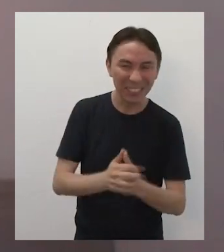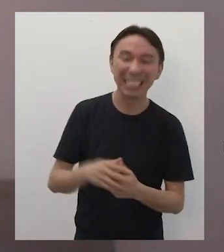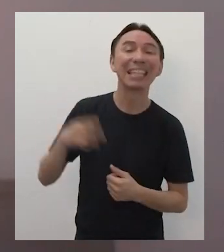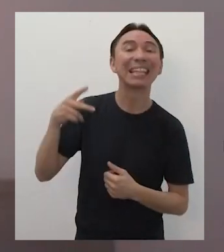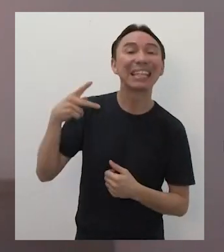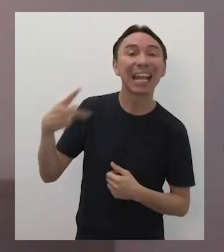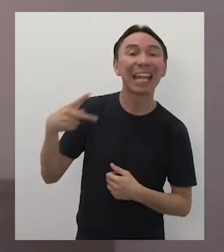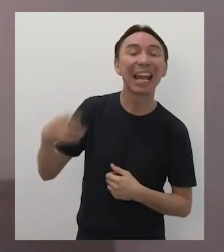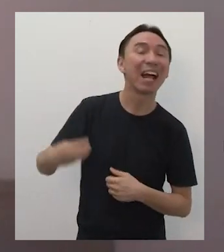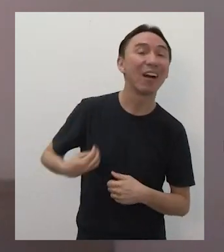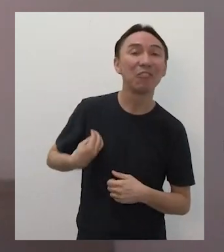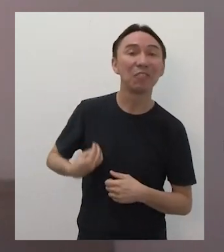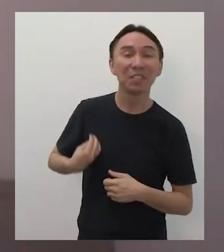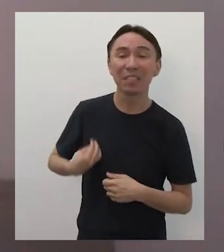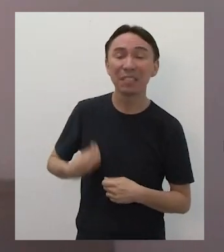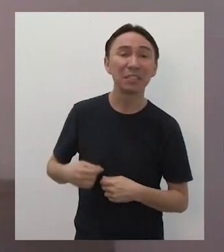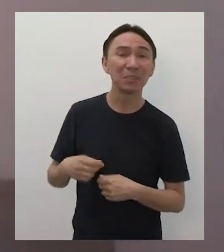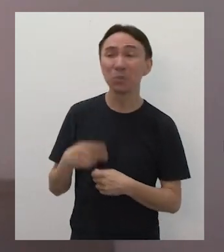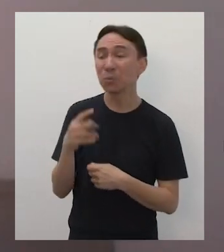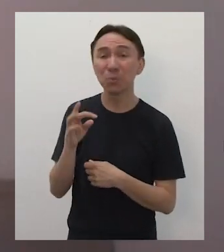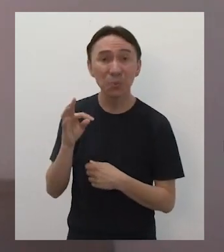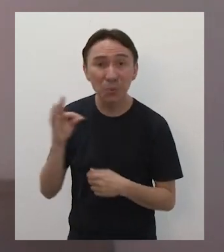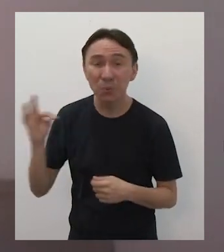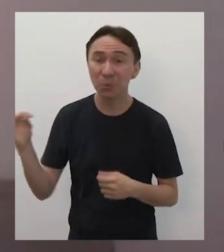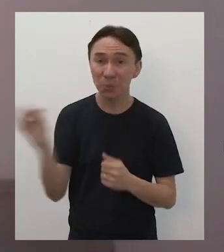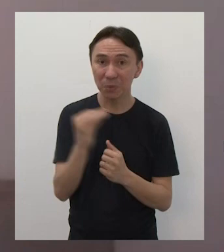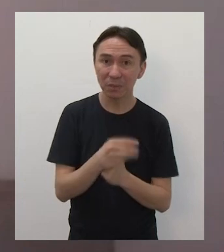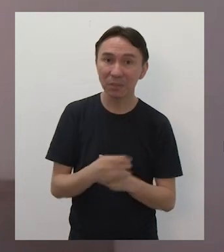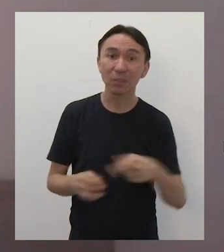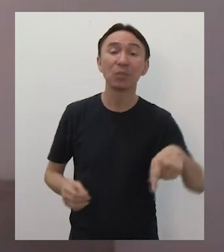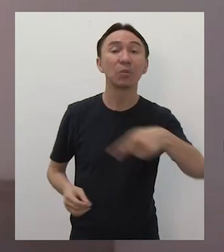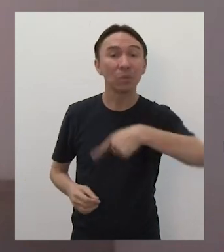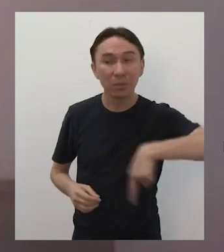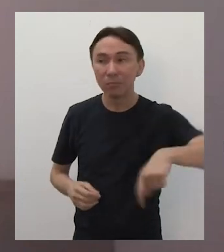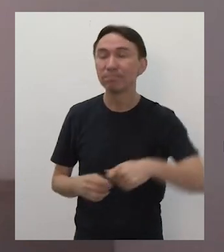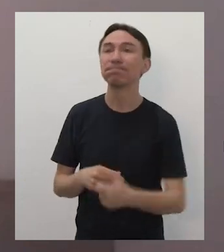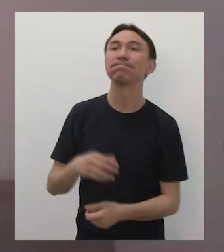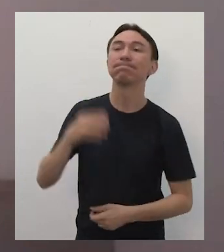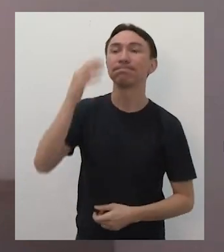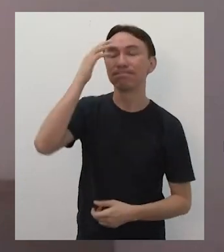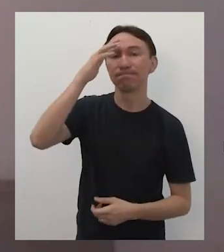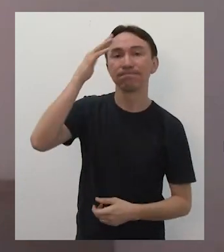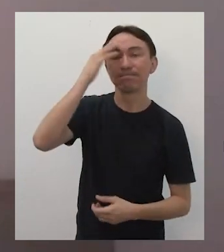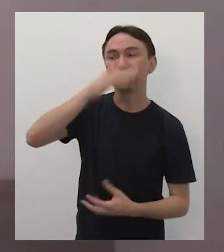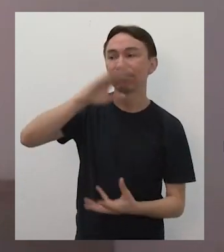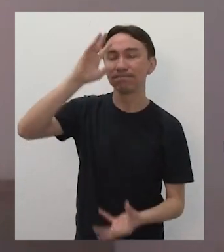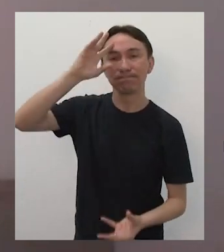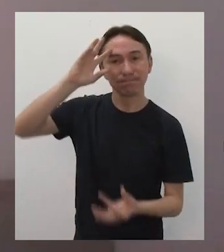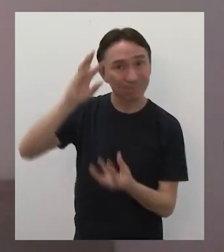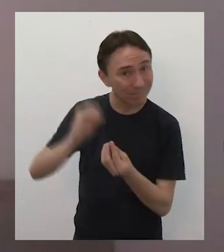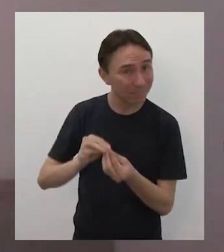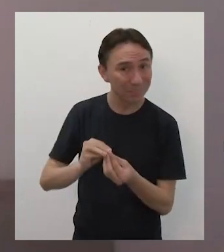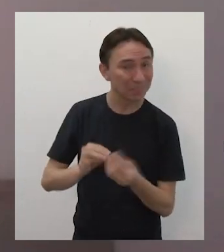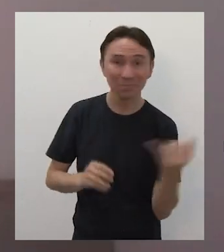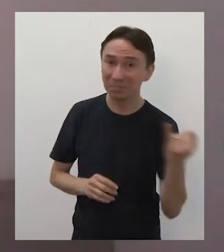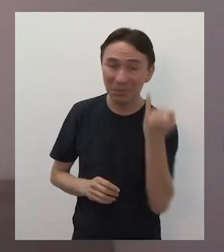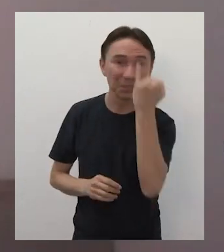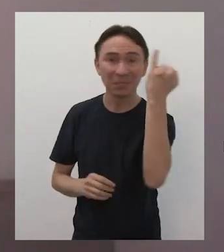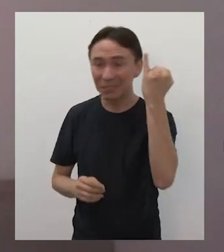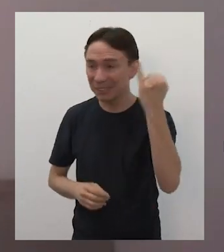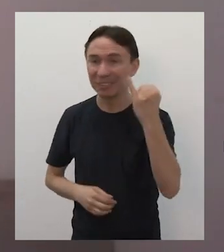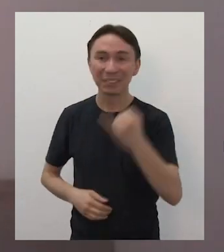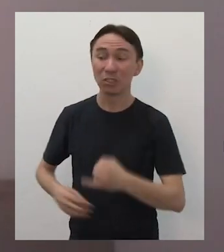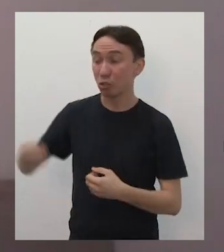vivido, isso nos mostra o quão é importante a gente estar aberto ao novo, mesmo que seja um desafio, né? É um